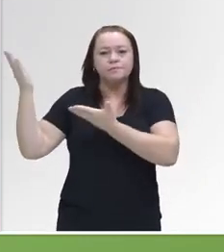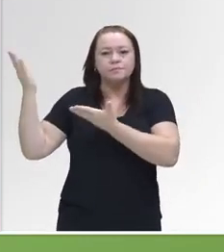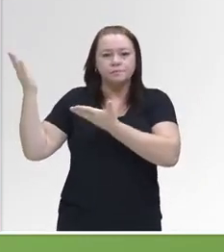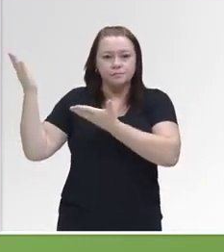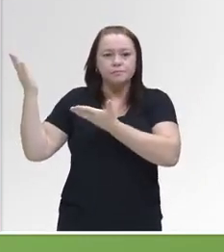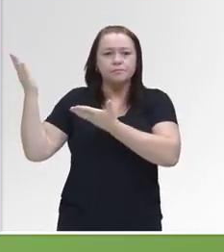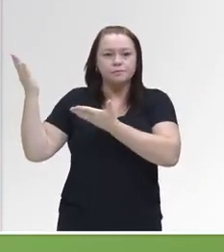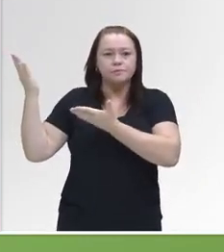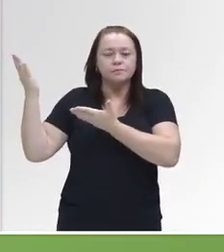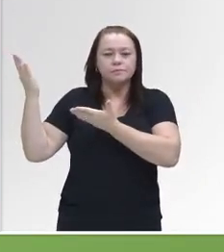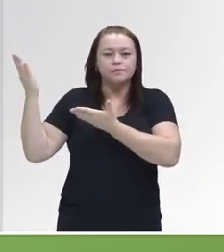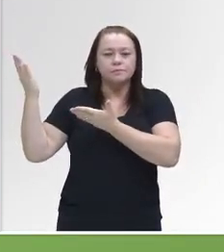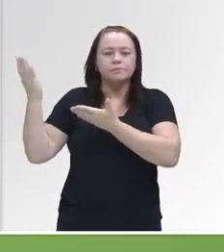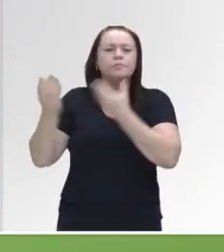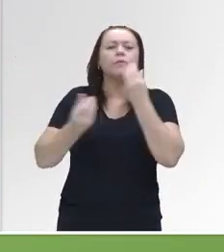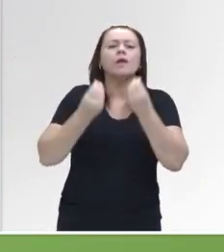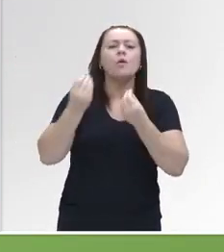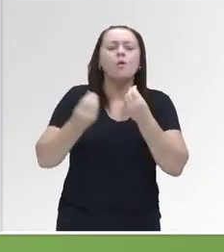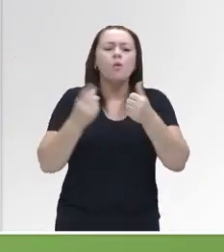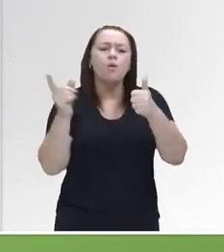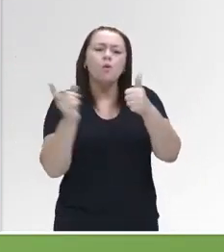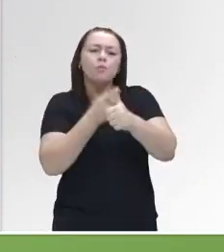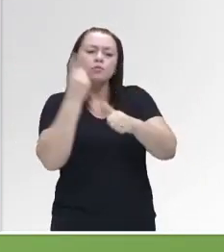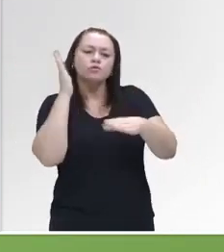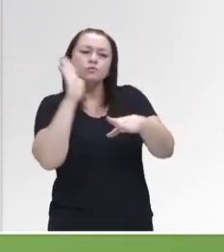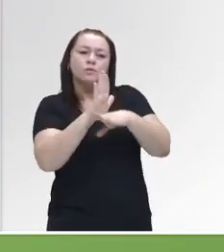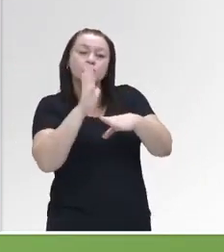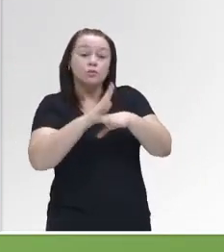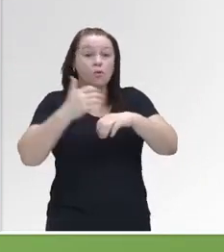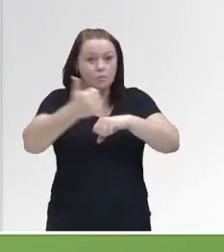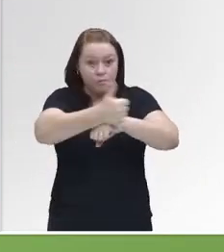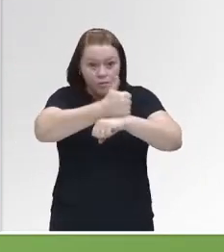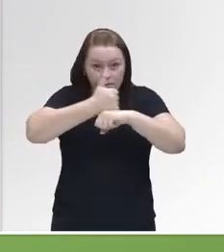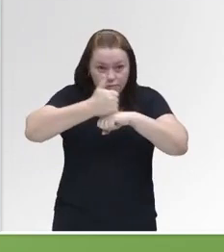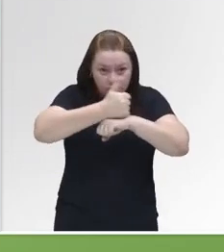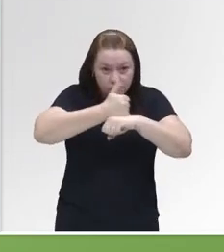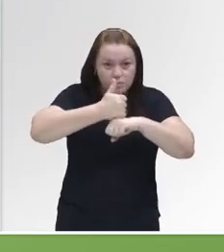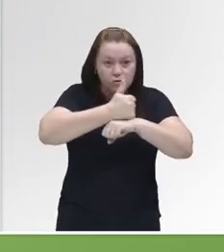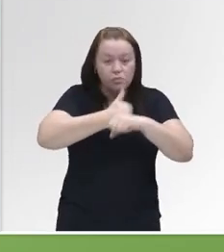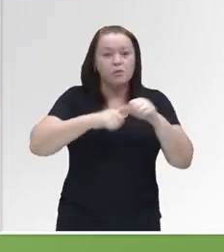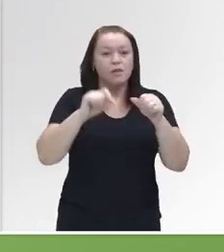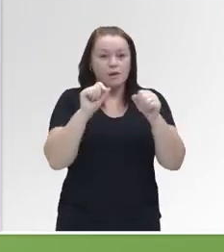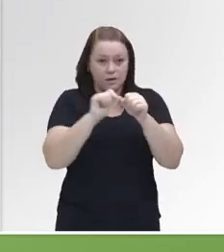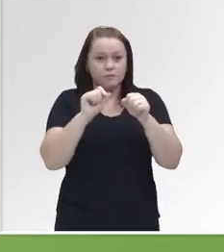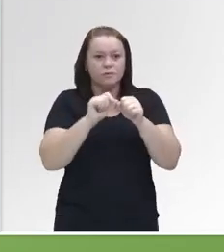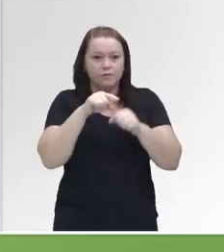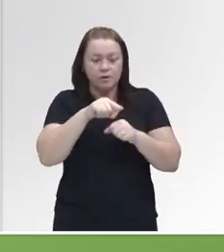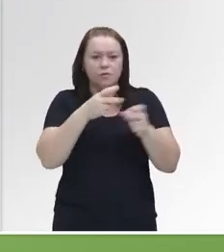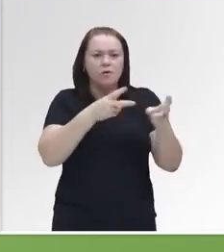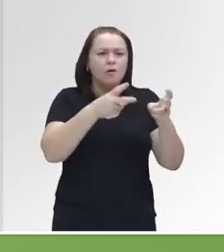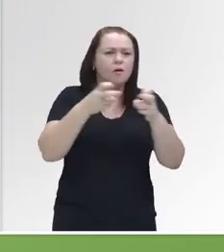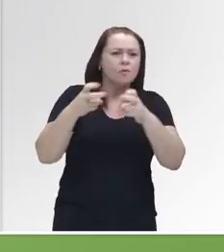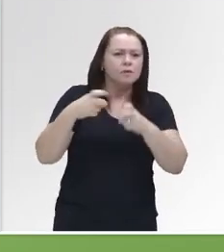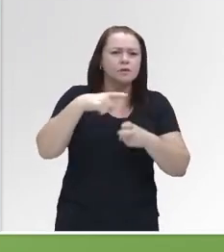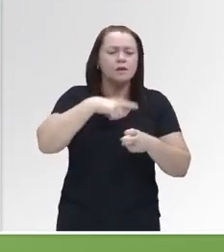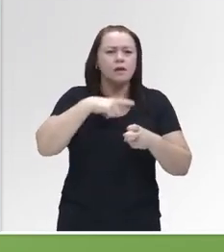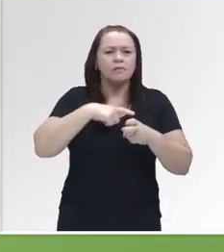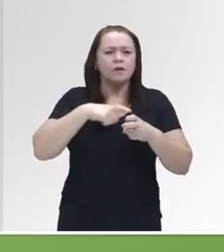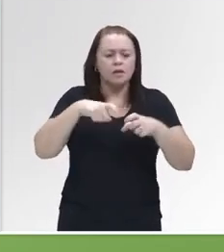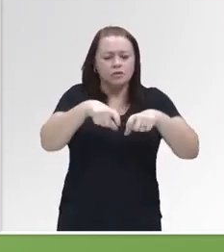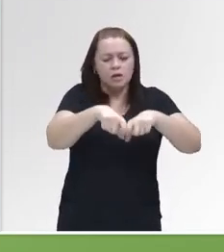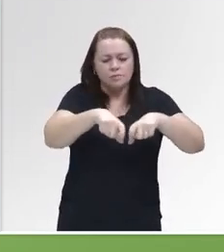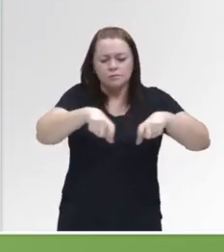que acontece os primeiros socorros por pessoas especializadas, né? Você observa que eles vêm com maca, eles